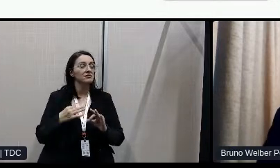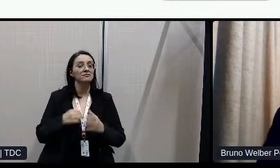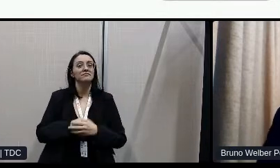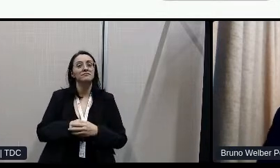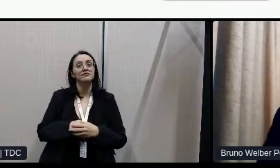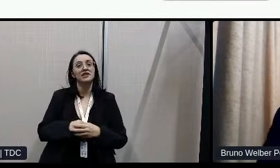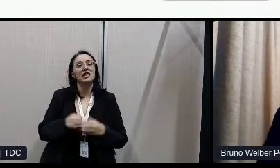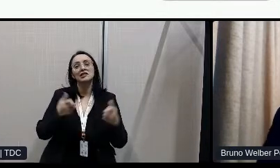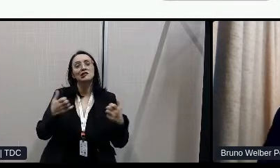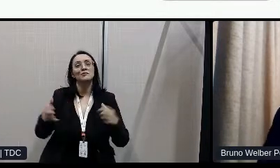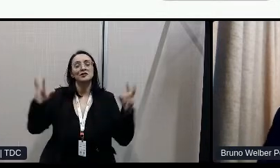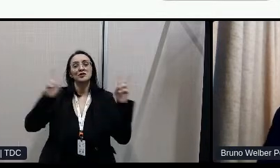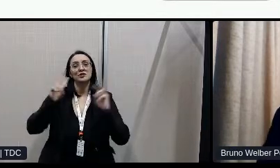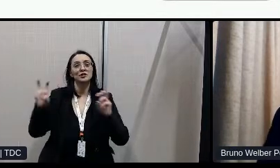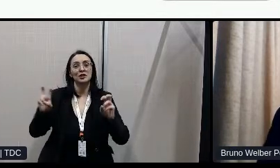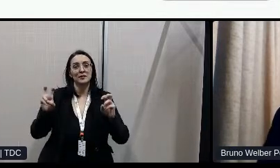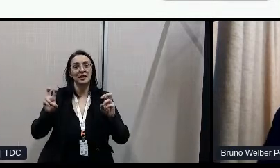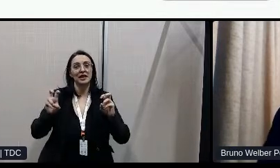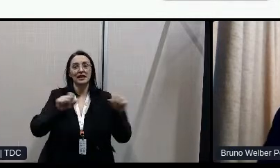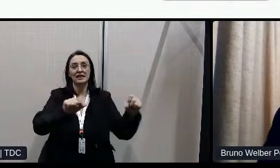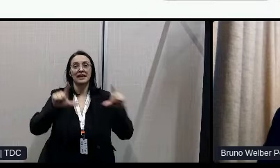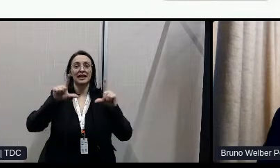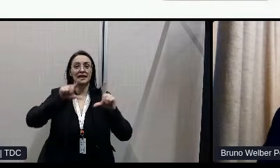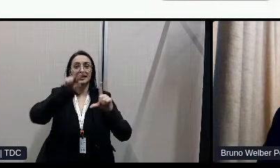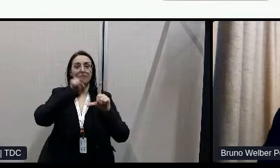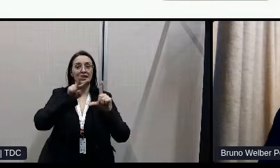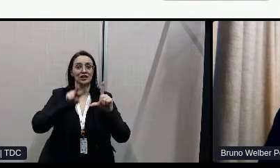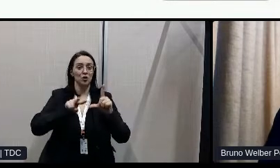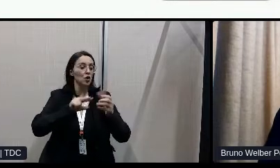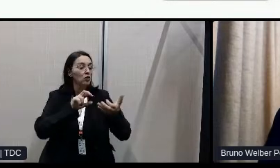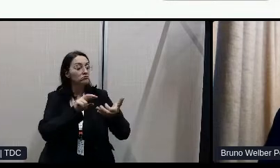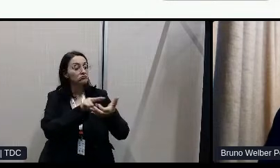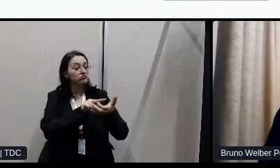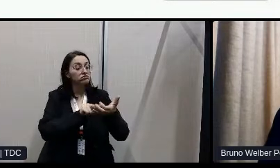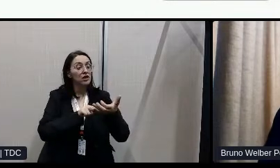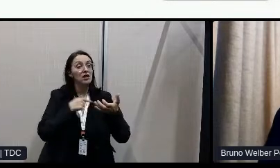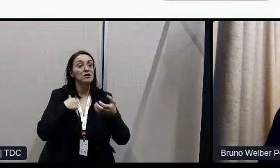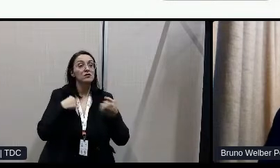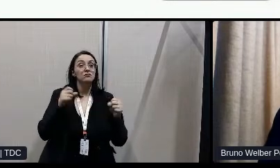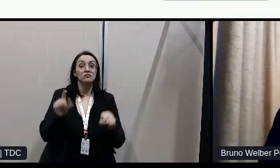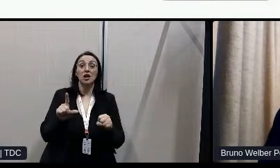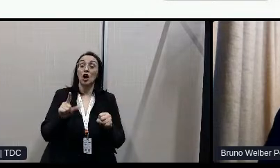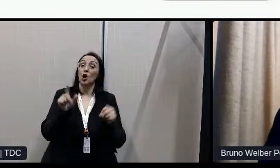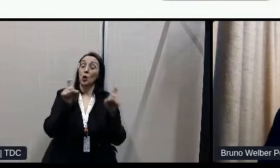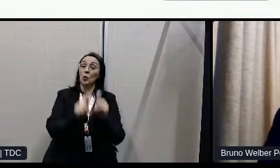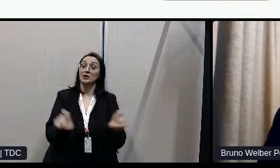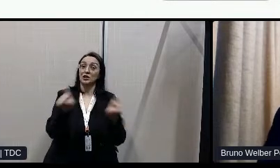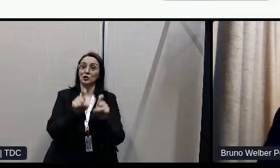Falando um pouquinho agora sobre leitor de tela desktop, leitor de tela para computador.